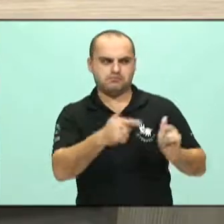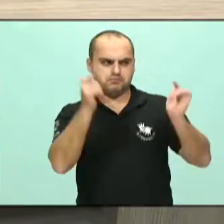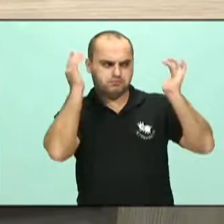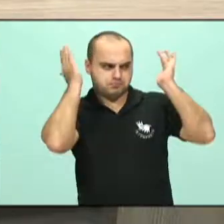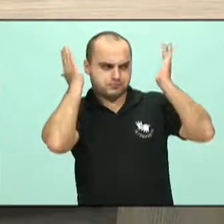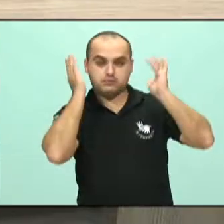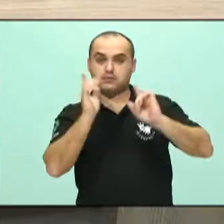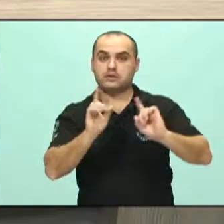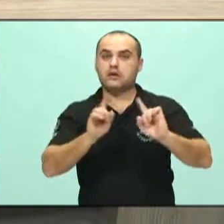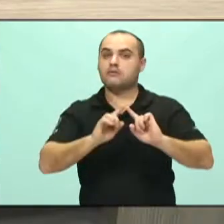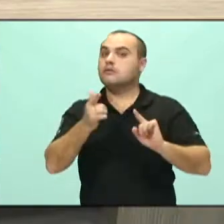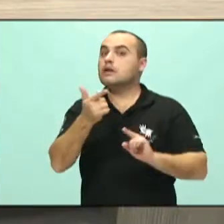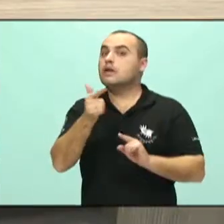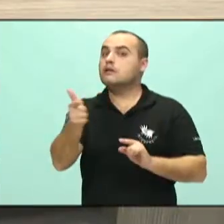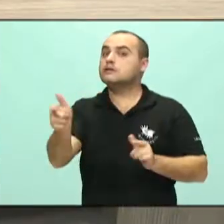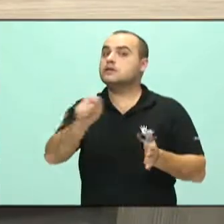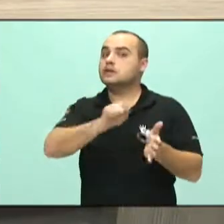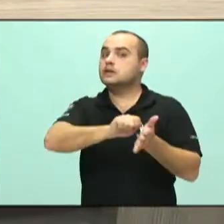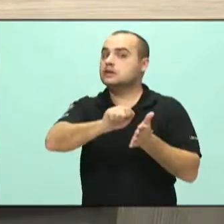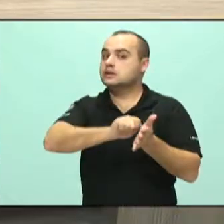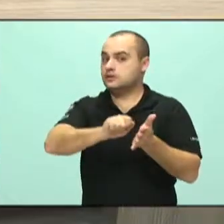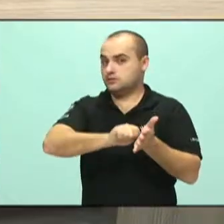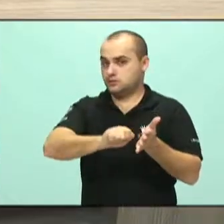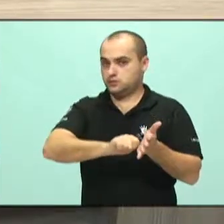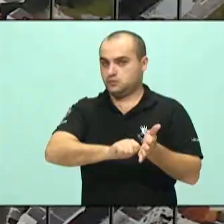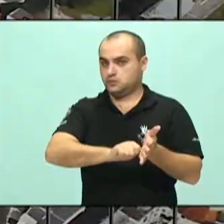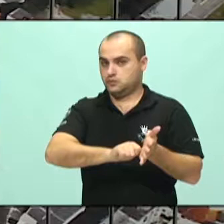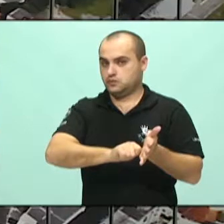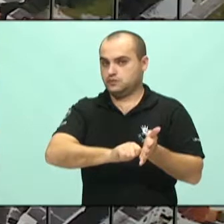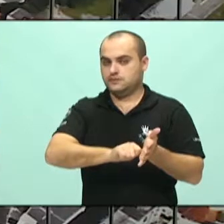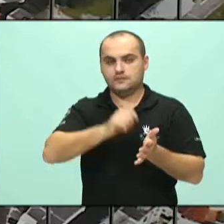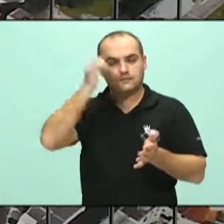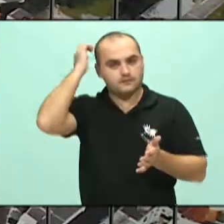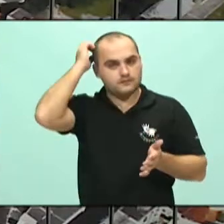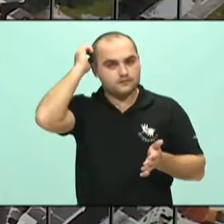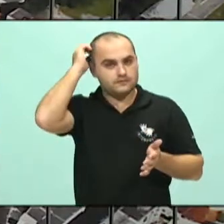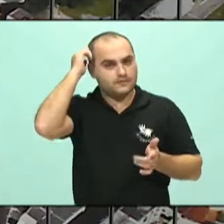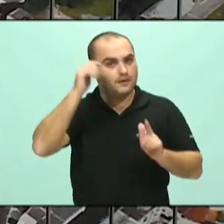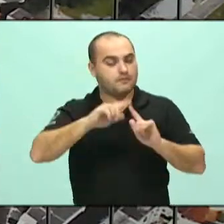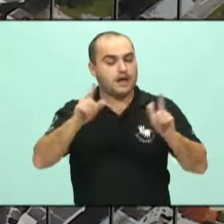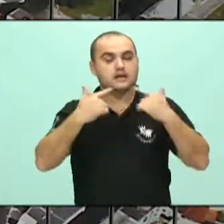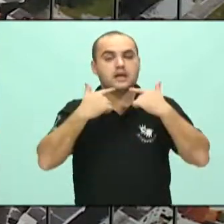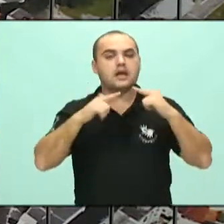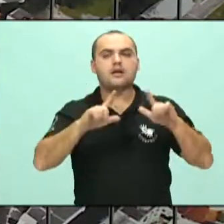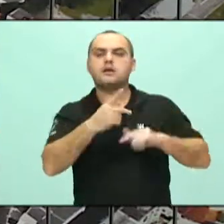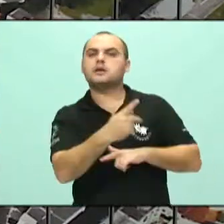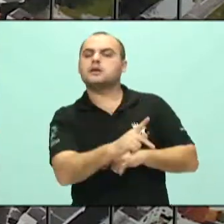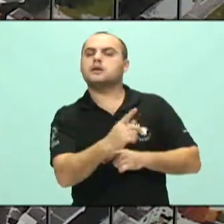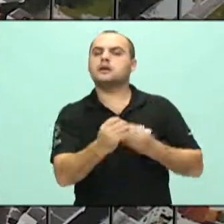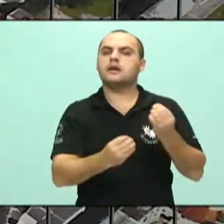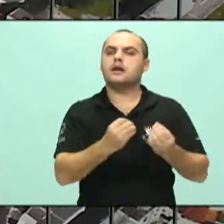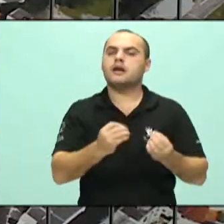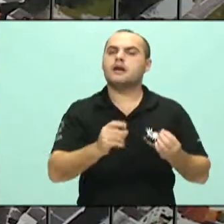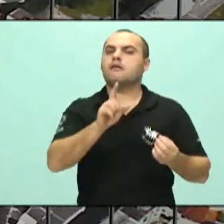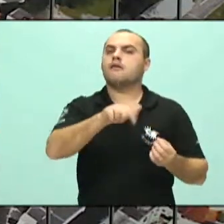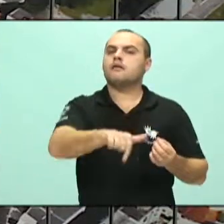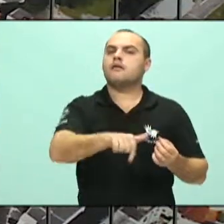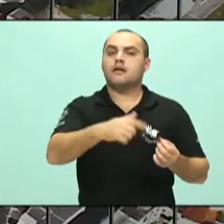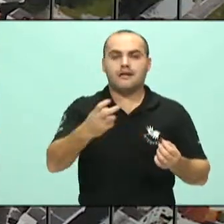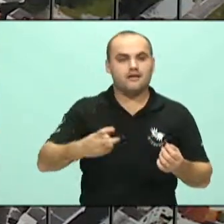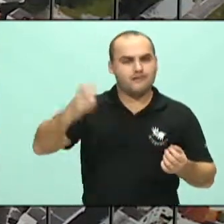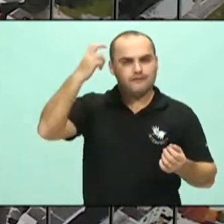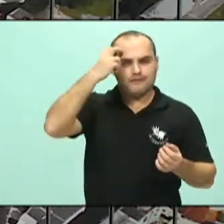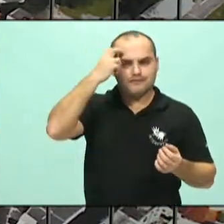só não tinham escrita, tinham toda uma grande cultura, mas a linguagem deles era ágrafa, a cultura deles